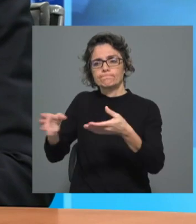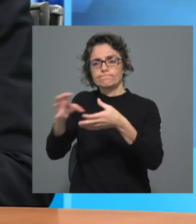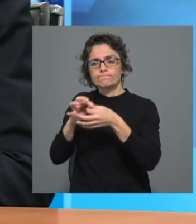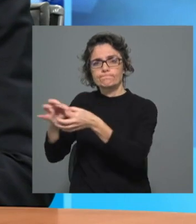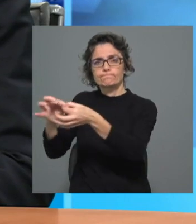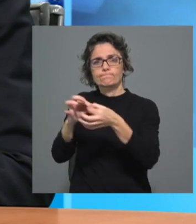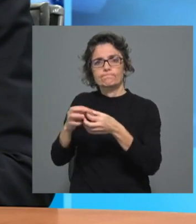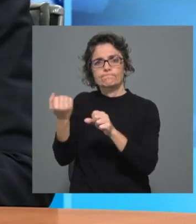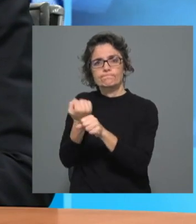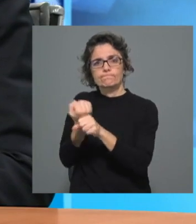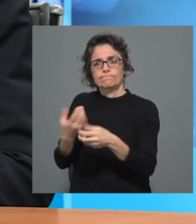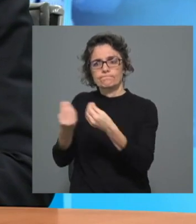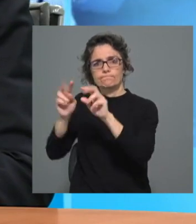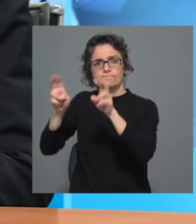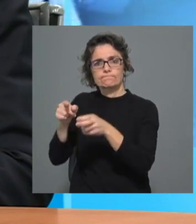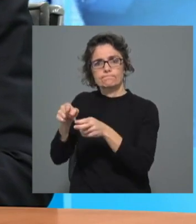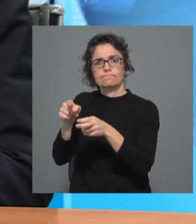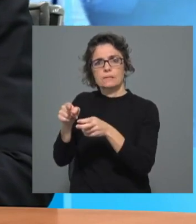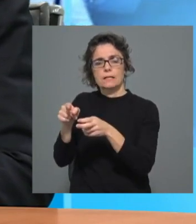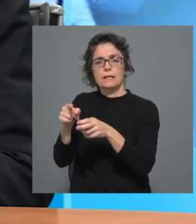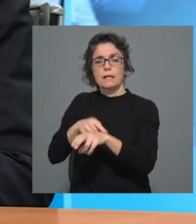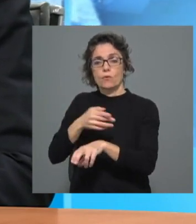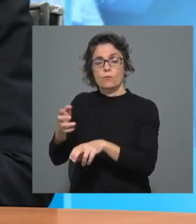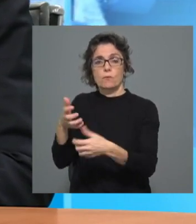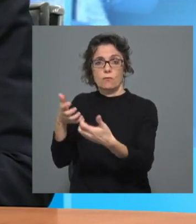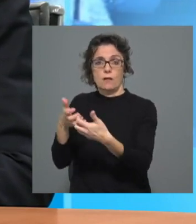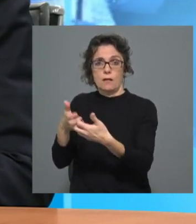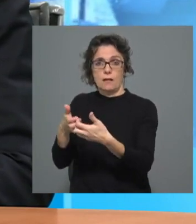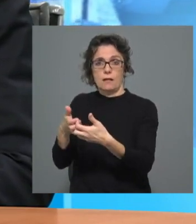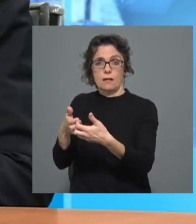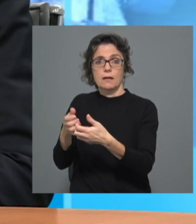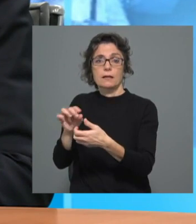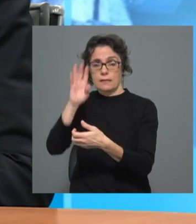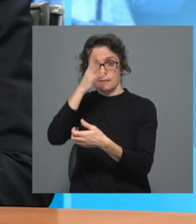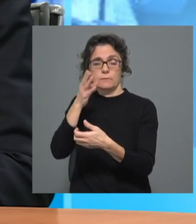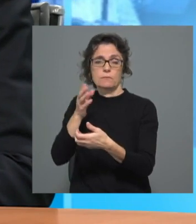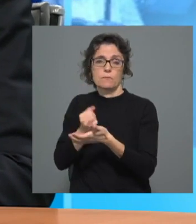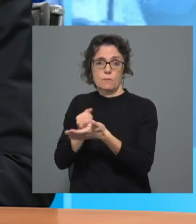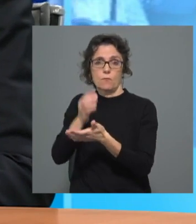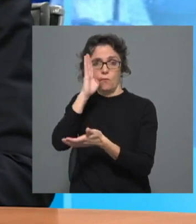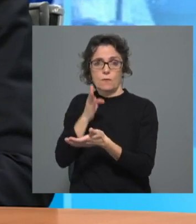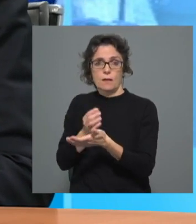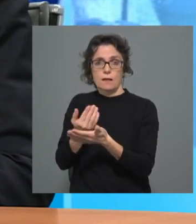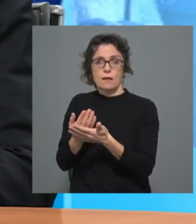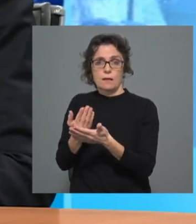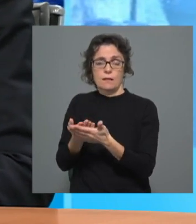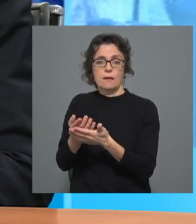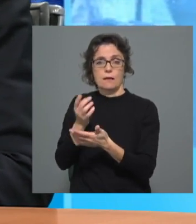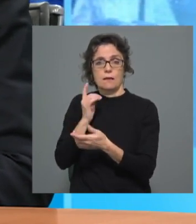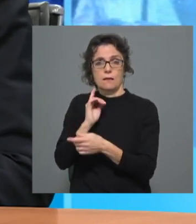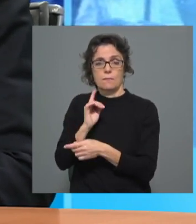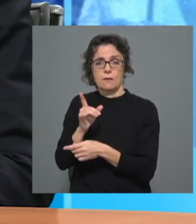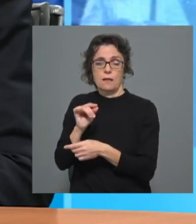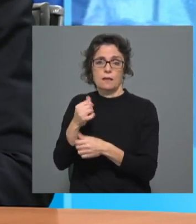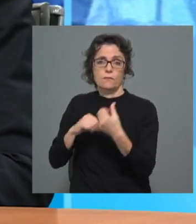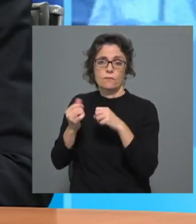não só do que se passa durante a guerra, que evidentemente há o apoio a dar aos militares, o sarar os